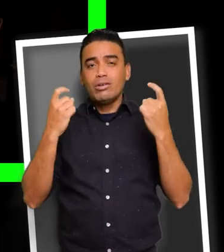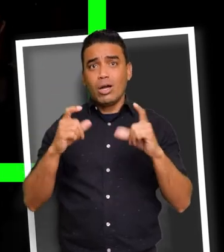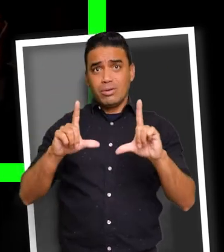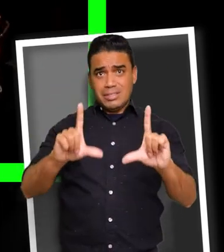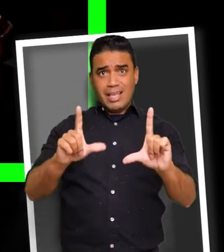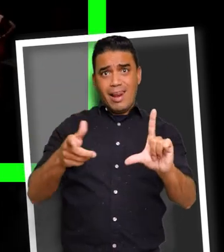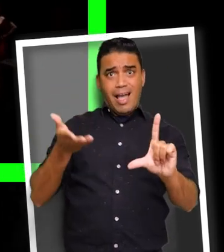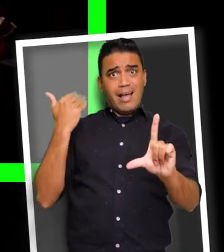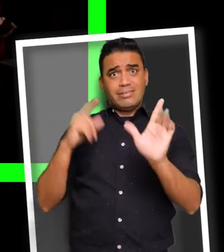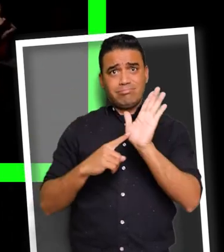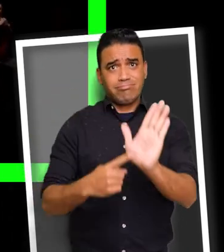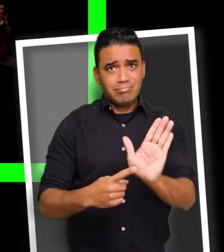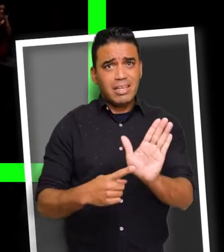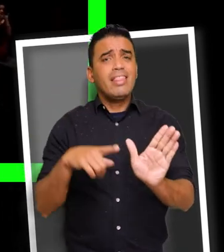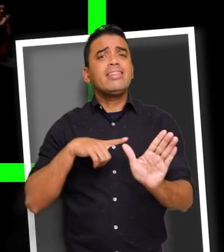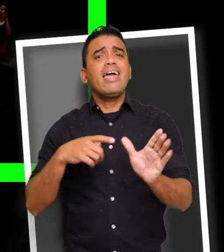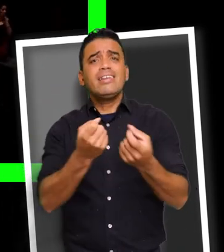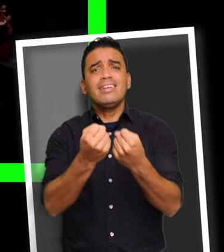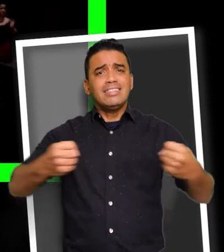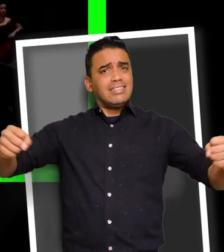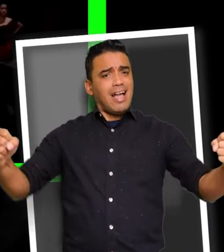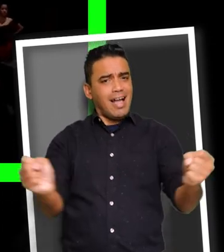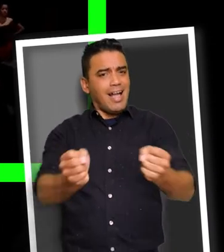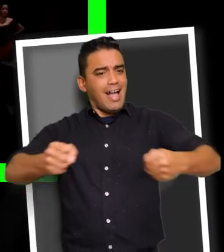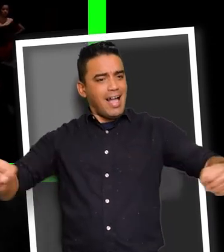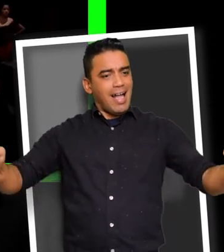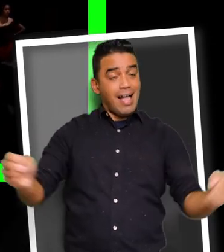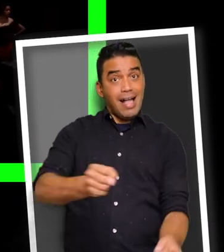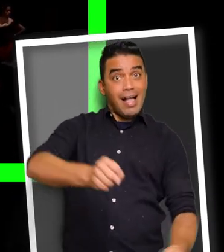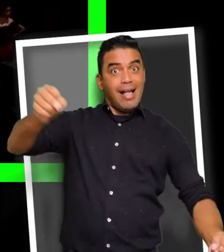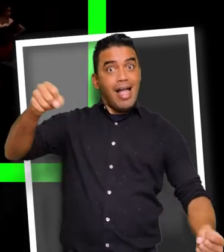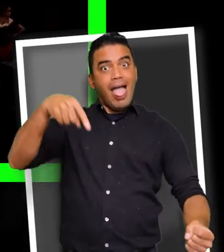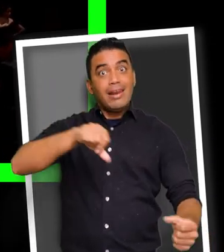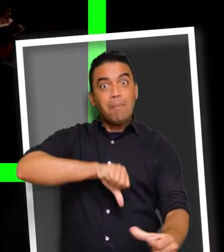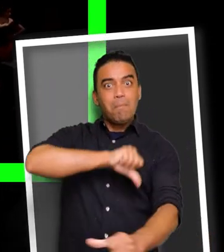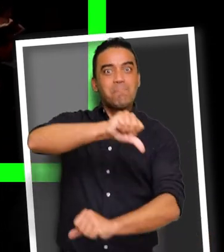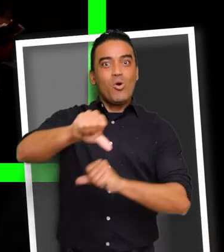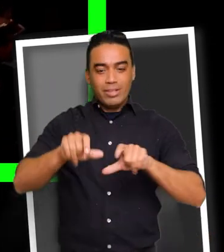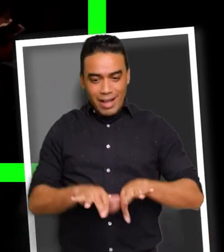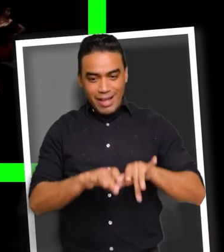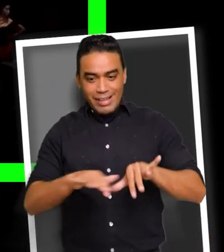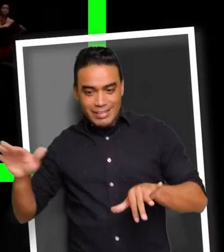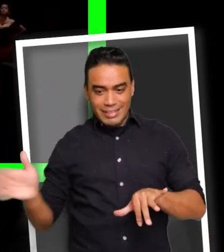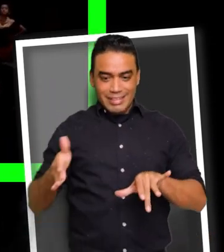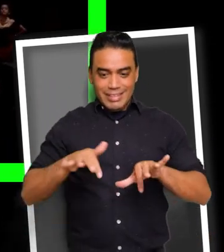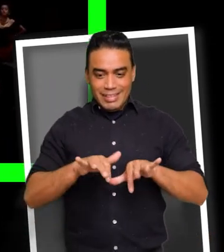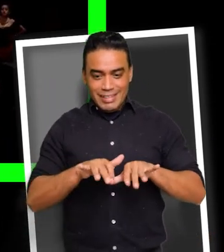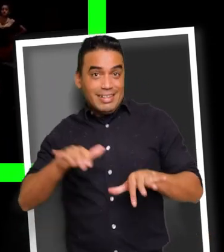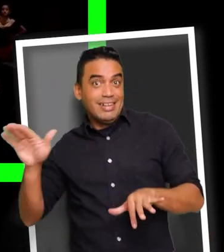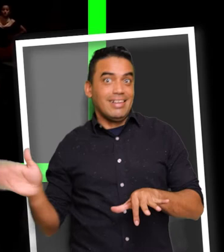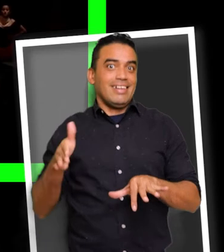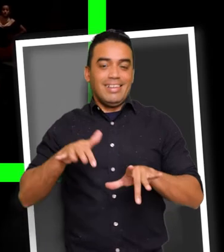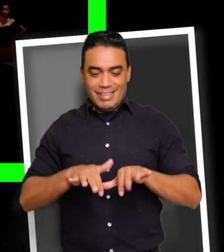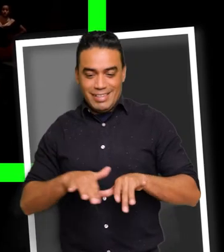aparece ali uma sanfona que é subvertida e ela, na verdade, ganha status de máquina de